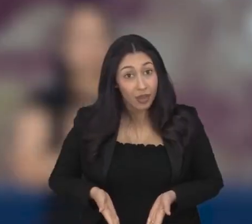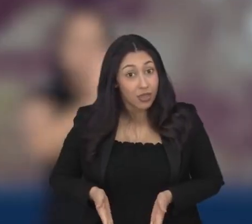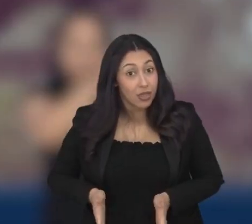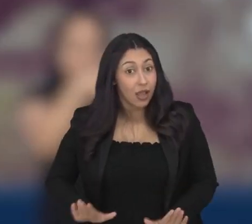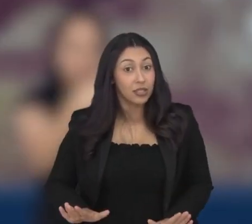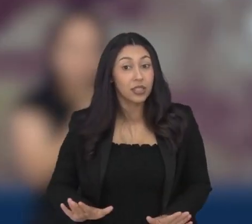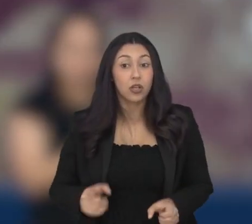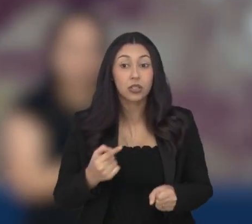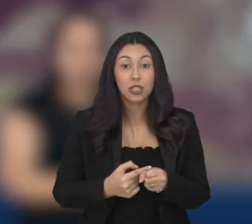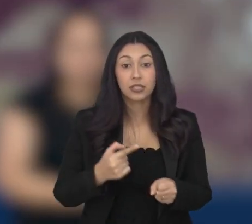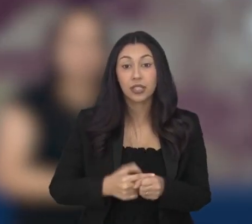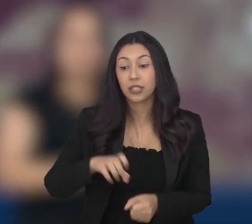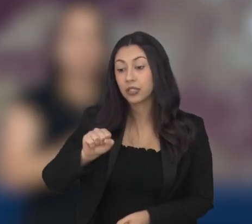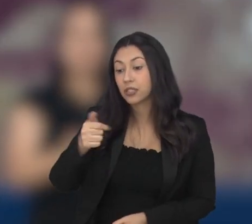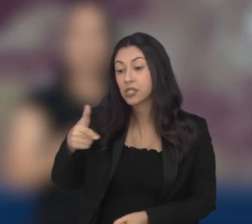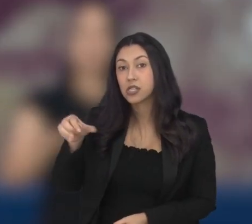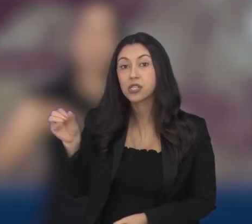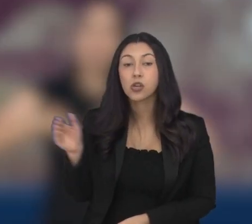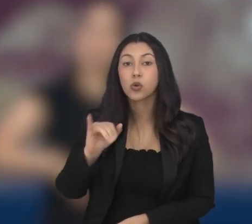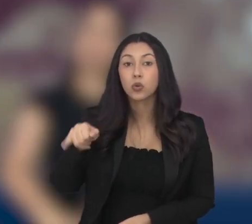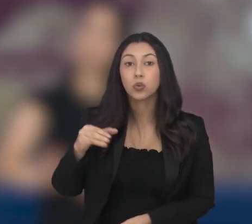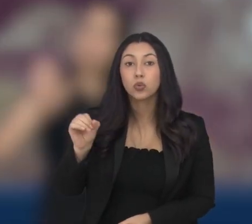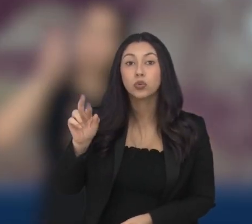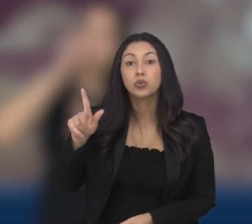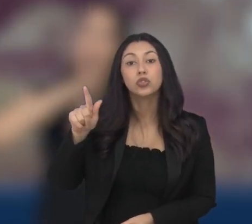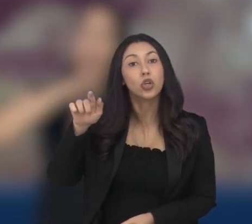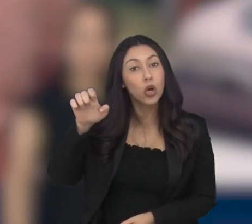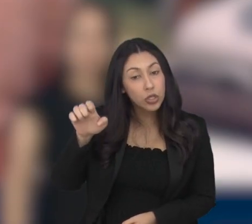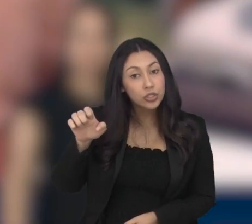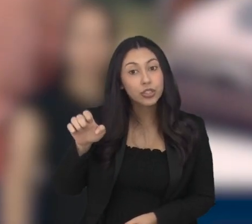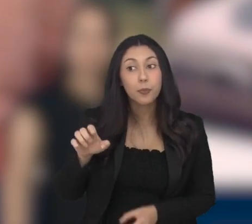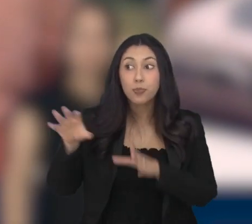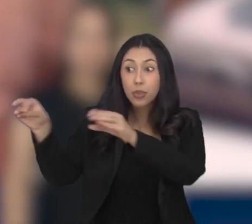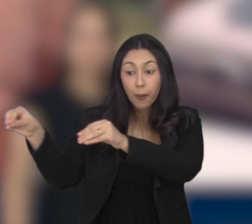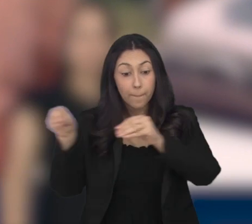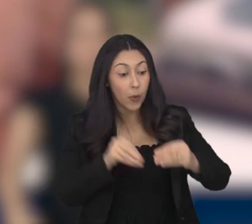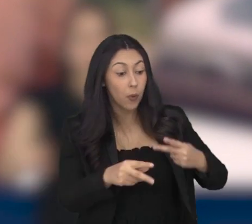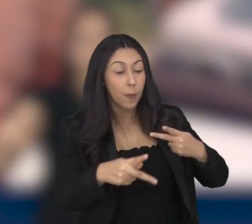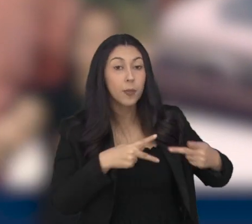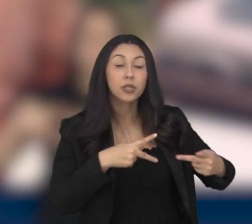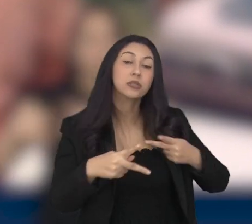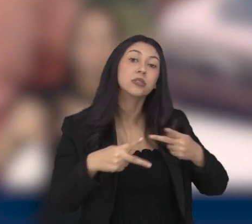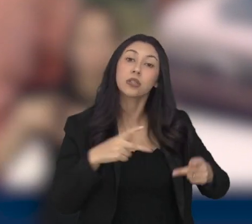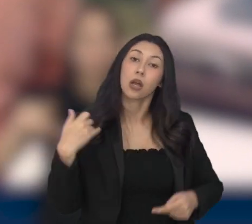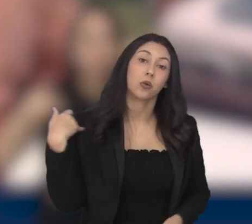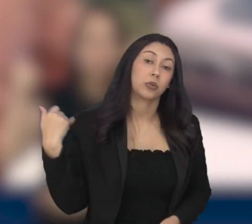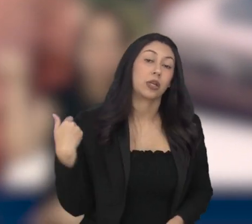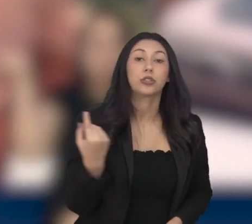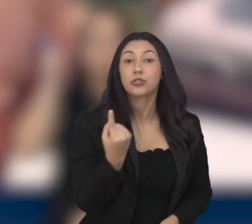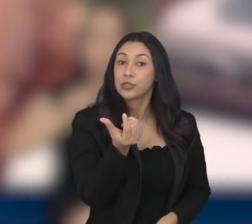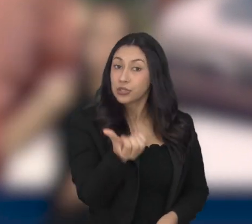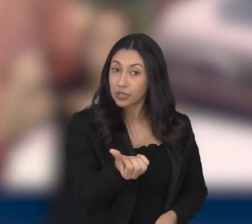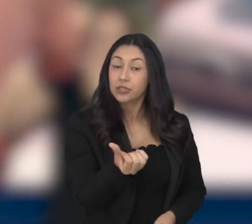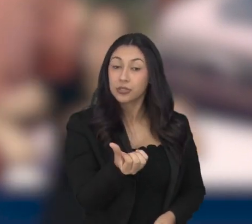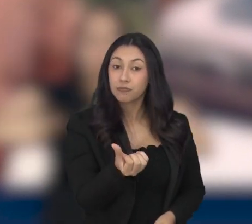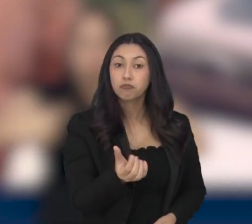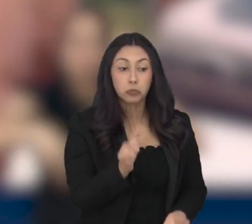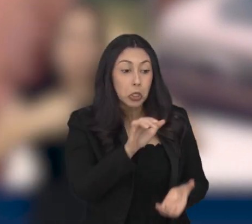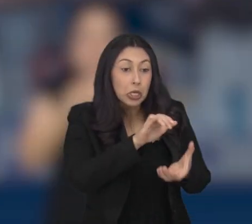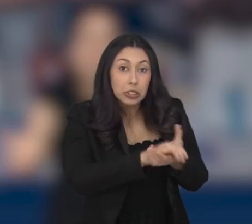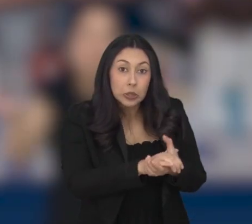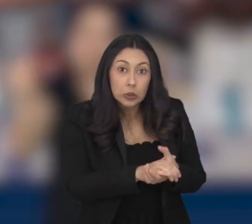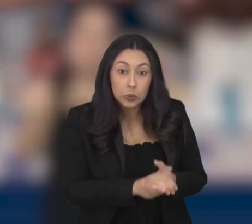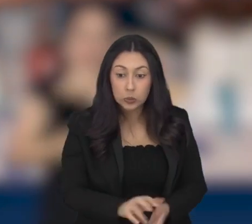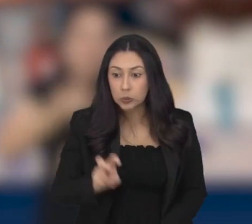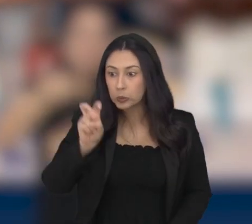aqui. Nascido em São Jorge do Havaí, no norte do Paraná, Edineu se mudou com a família para São José dos Campos aos 16